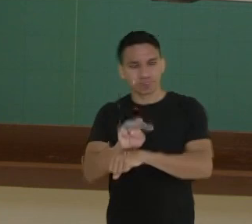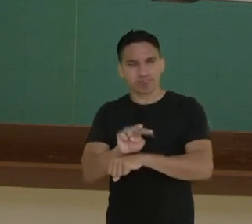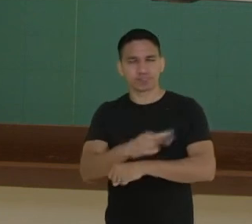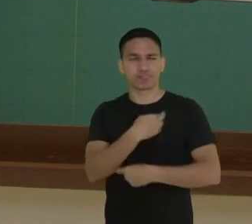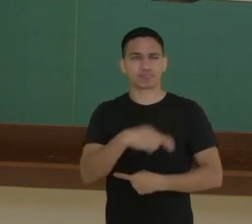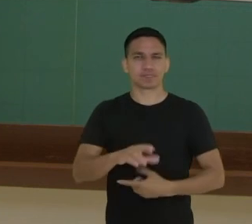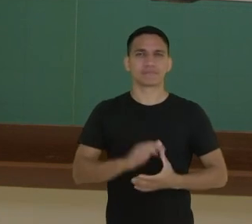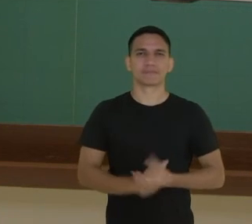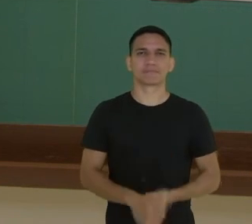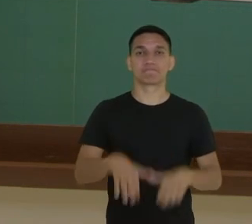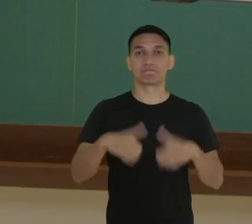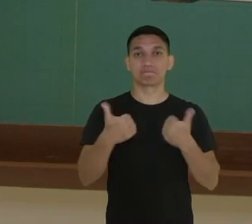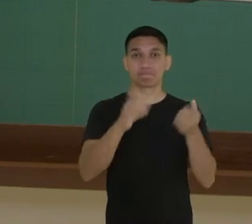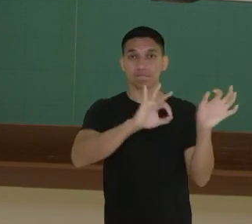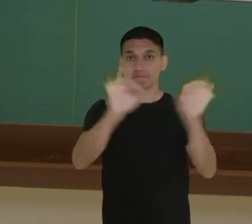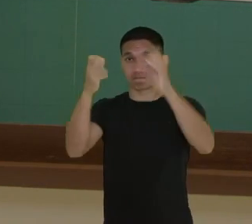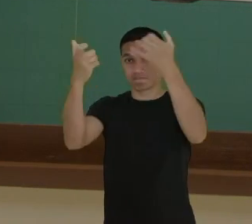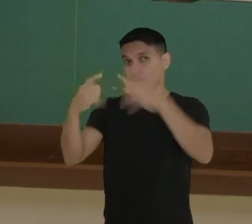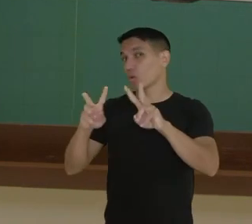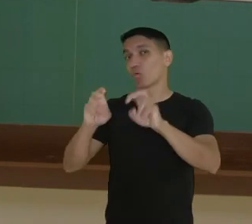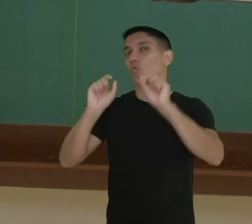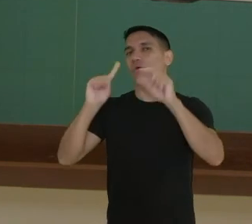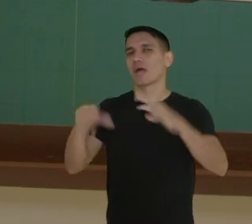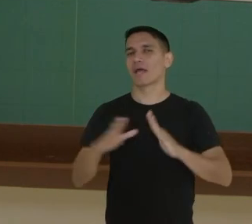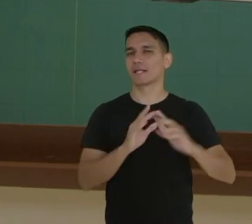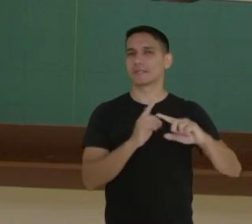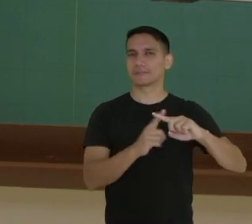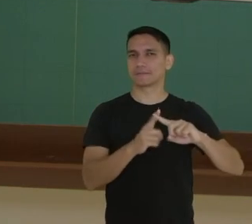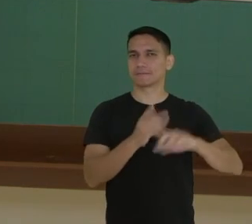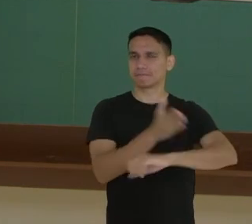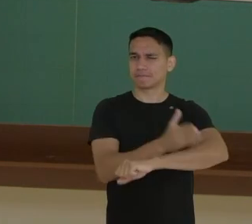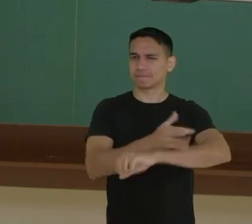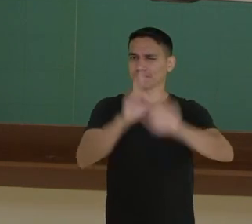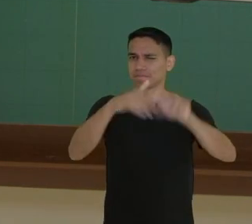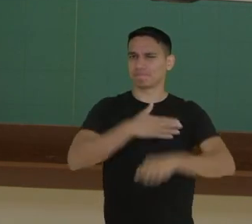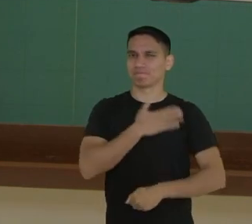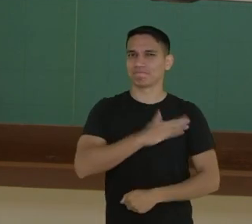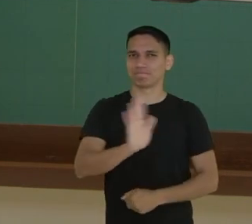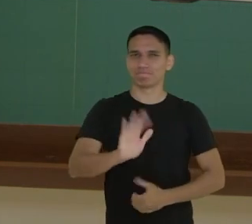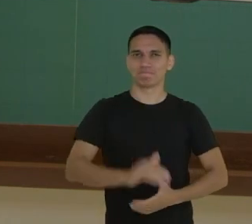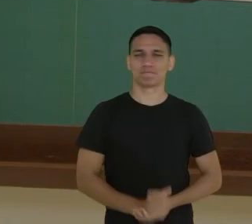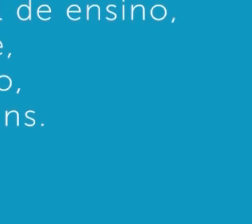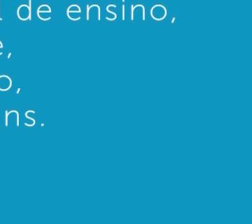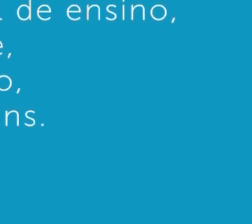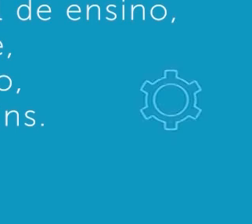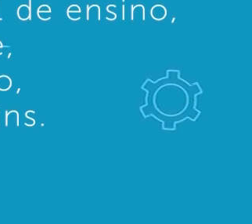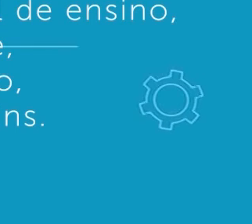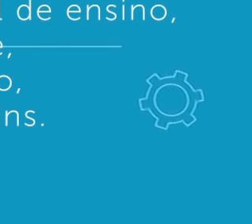Beleza, galera? Neste vídeo nós falamos sobre a Igreja Medieval. Espero que tenham gostado e até a próxima.